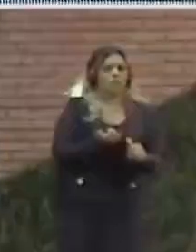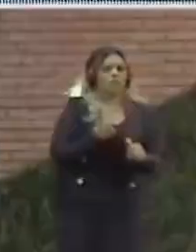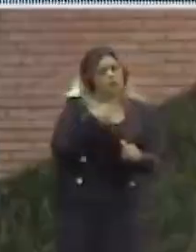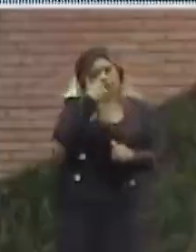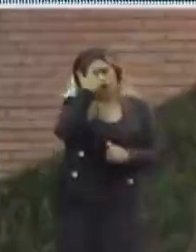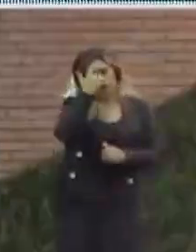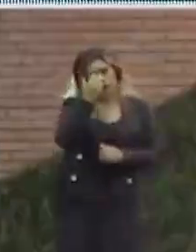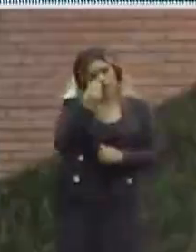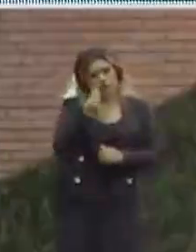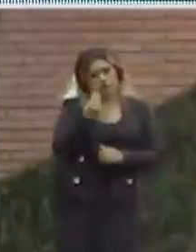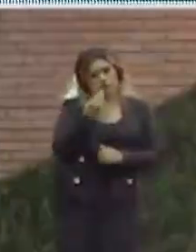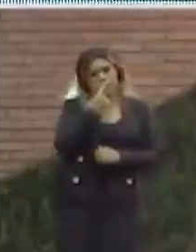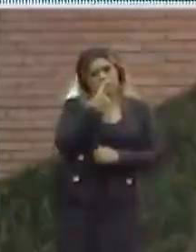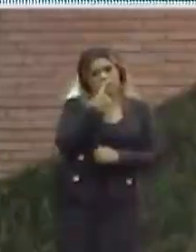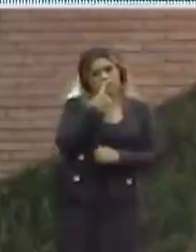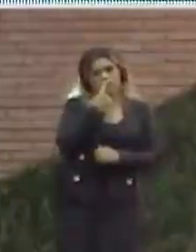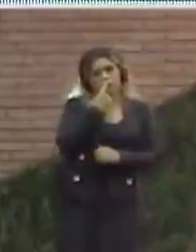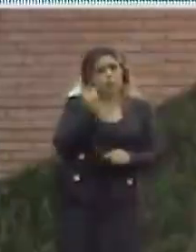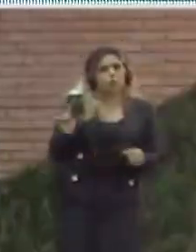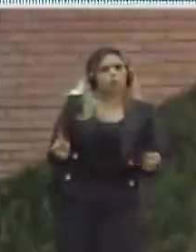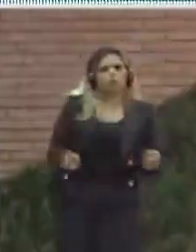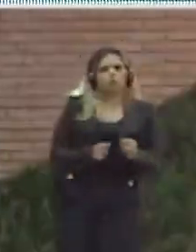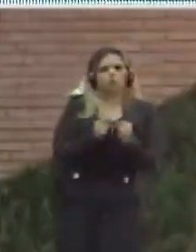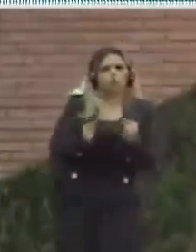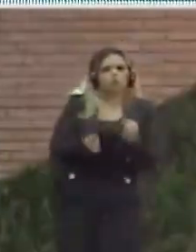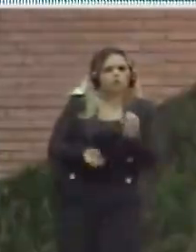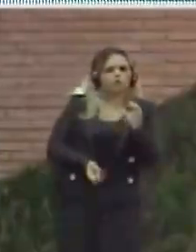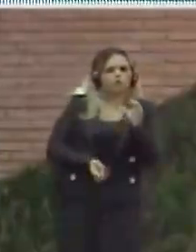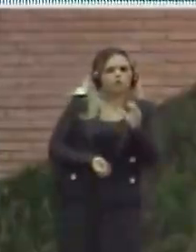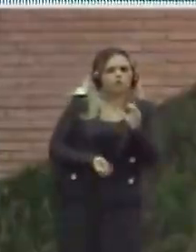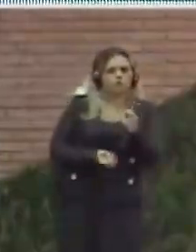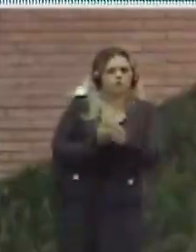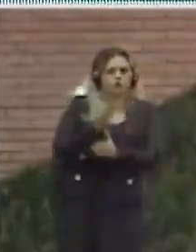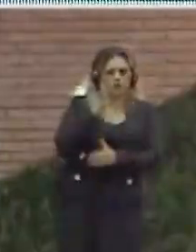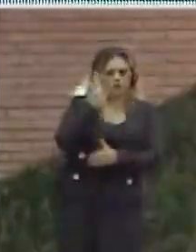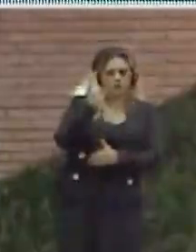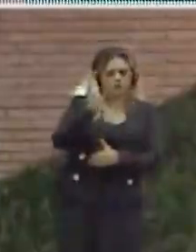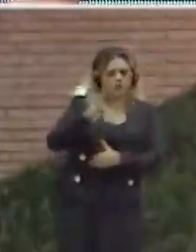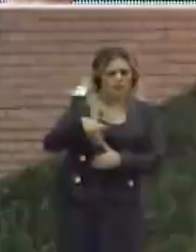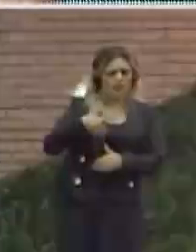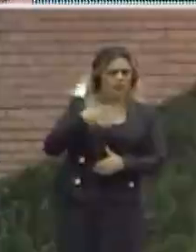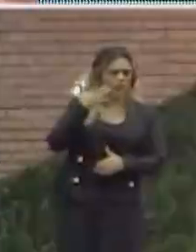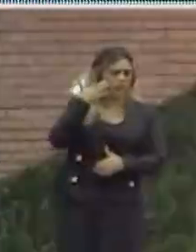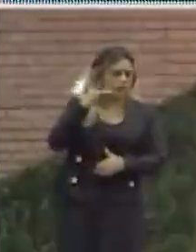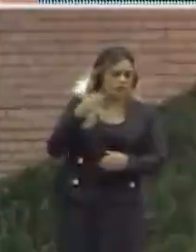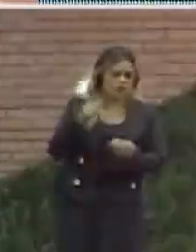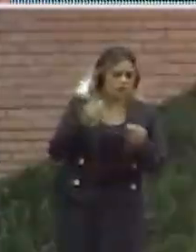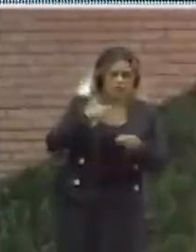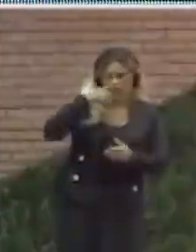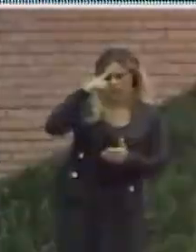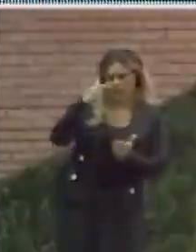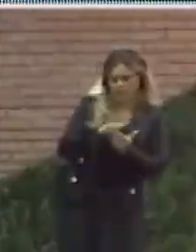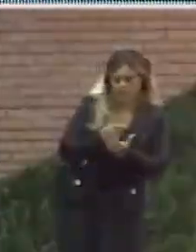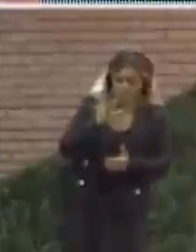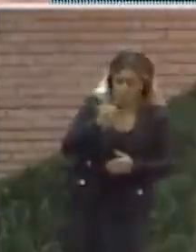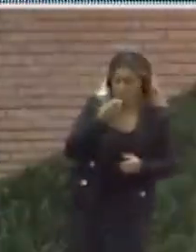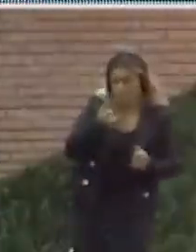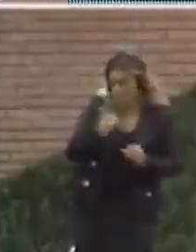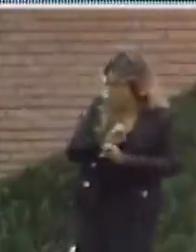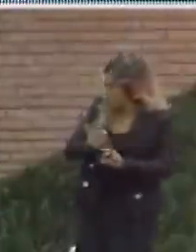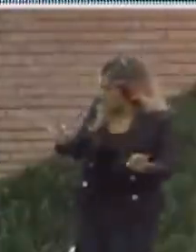Pensando em qual foi o motivo de começar a usar BIM nos projetos, a gente não sabe exatamente por que essa decisão foi tomada, mas foi muito